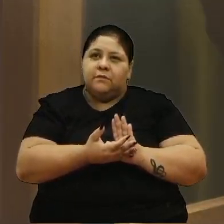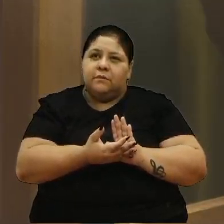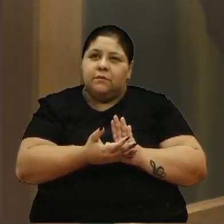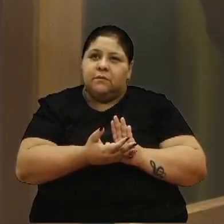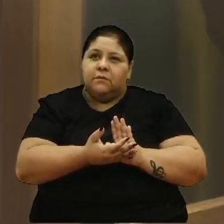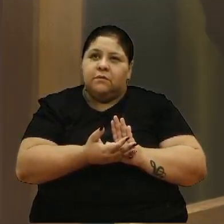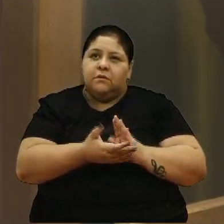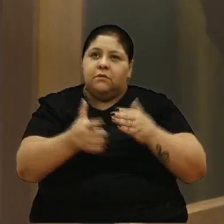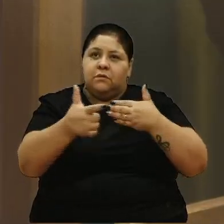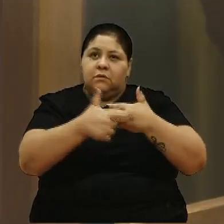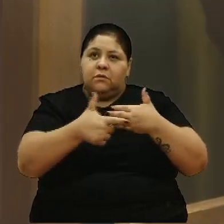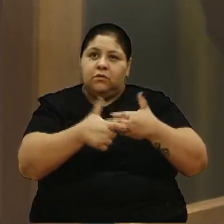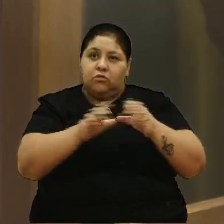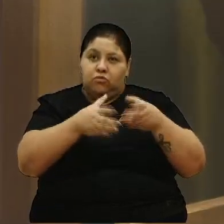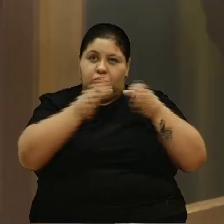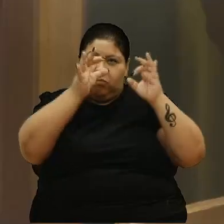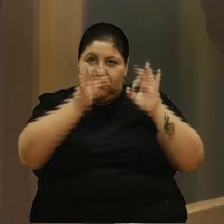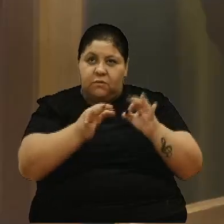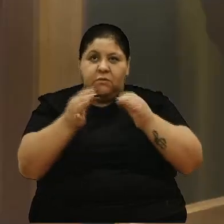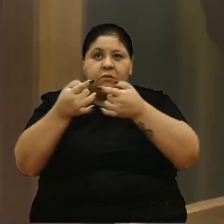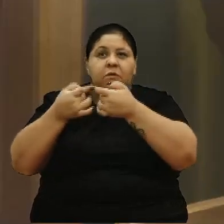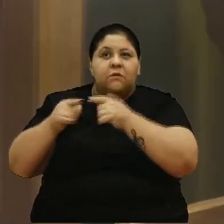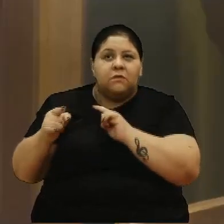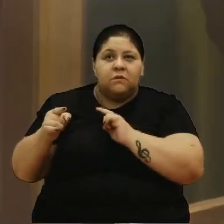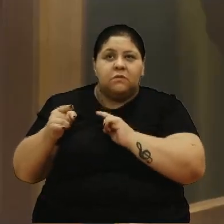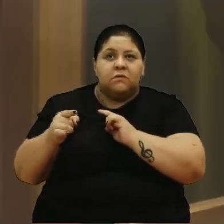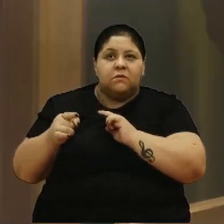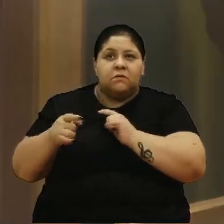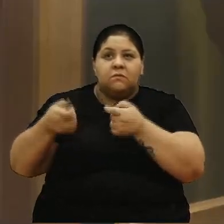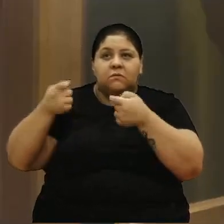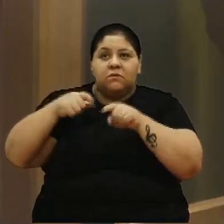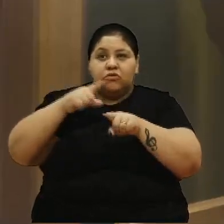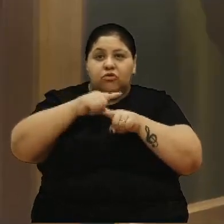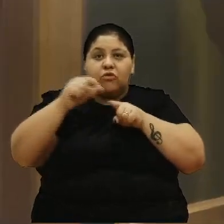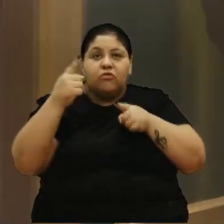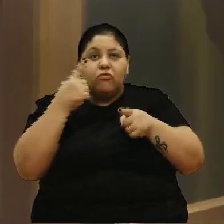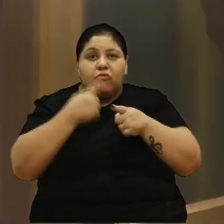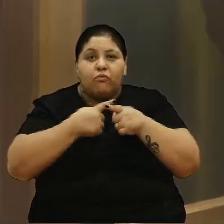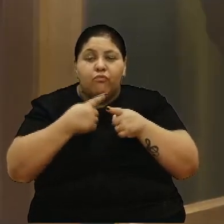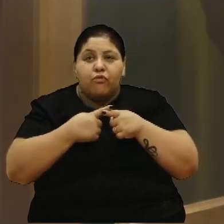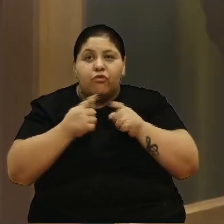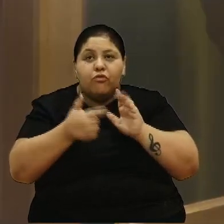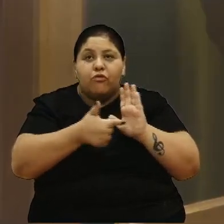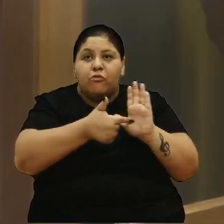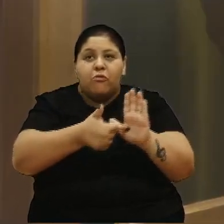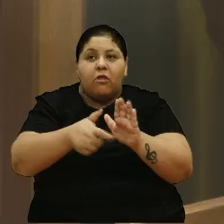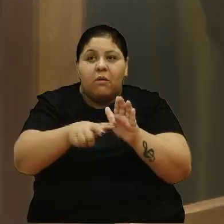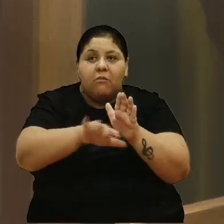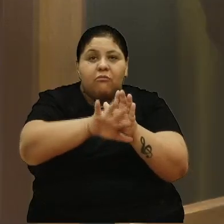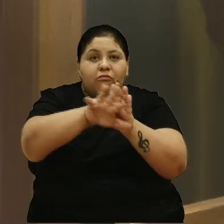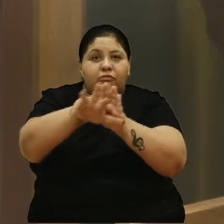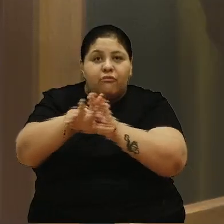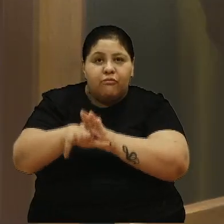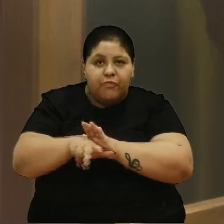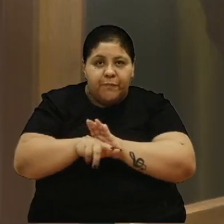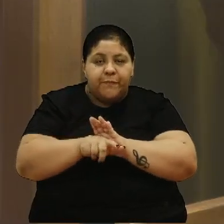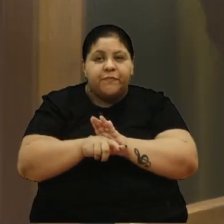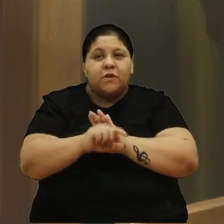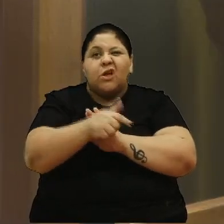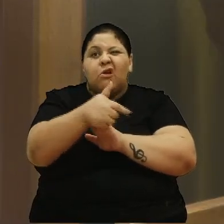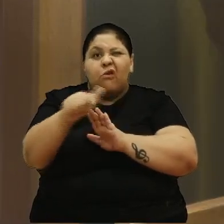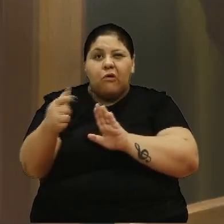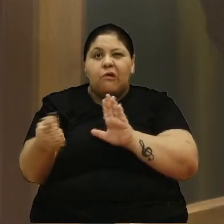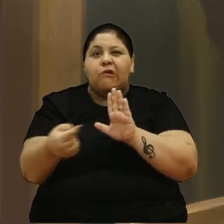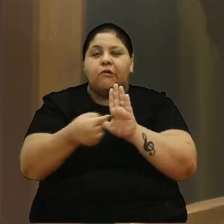competência, no foro adequado, mas precisou sair por quê? Indícios de corrupção. Dentre outras coisas aqui na